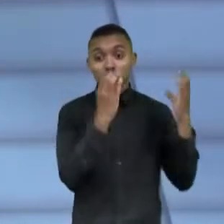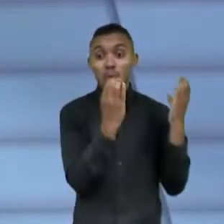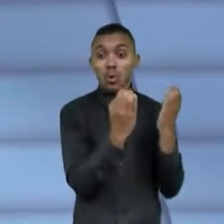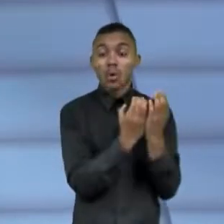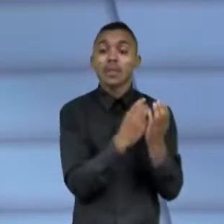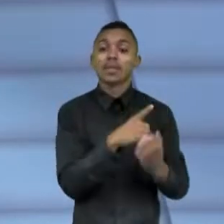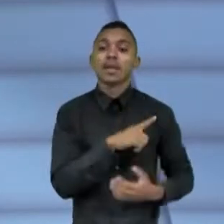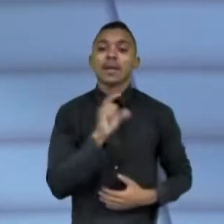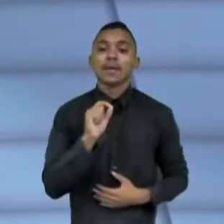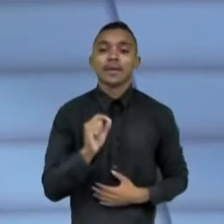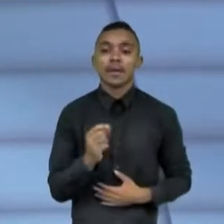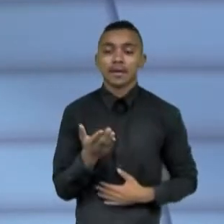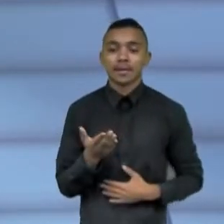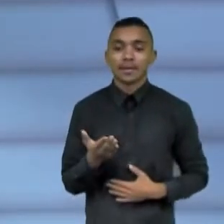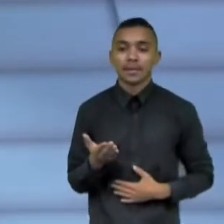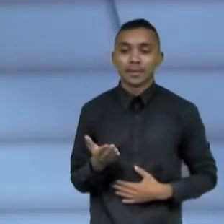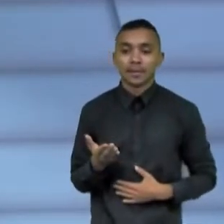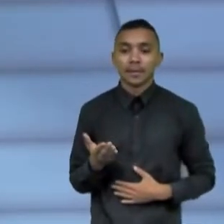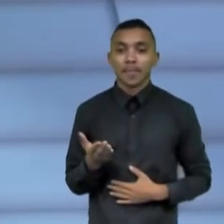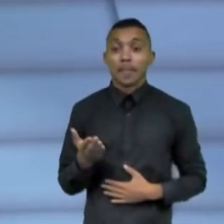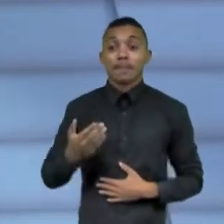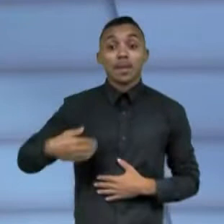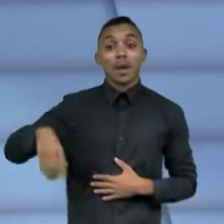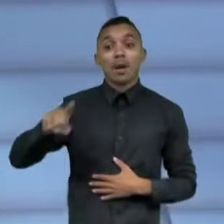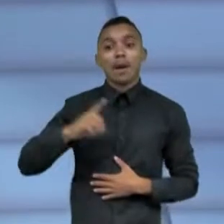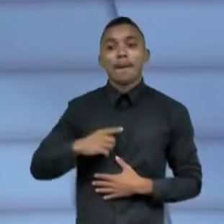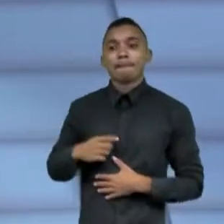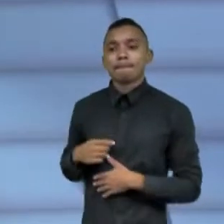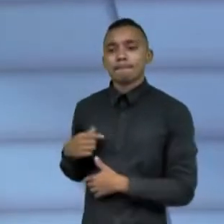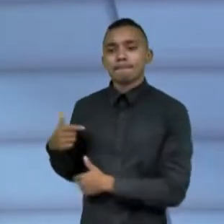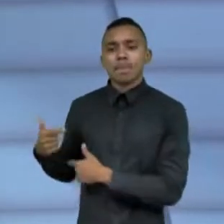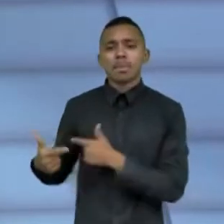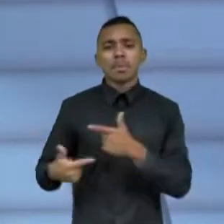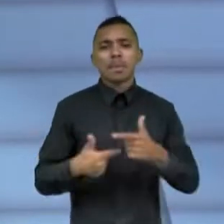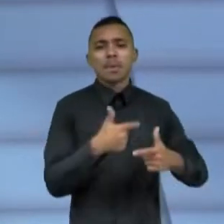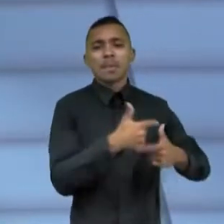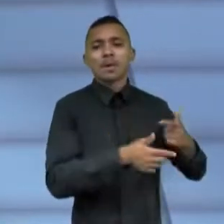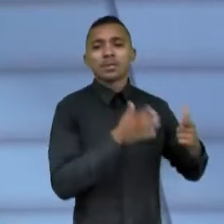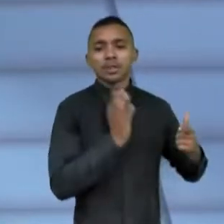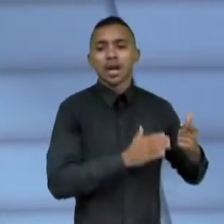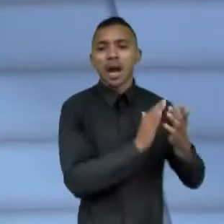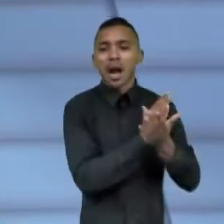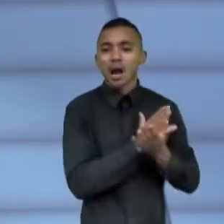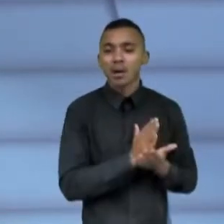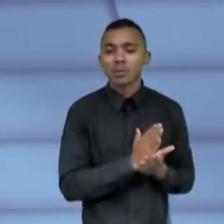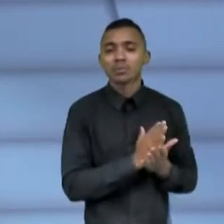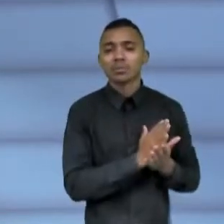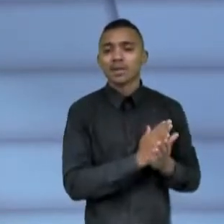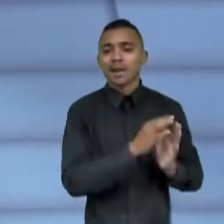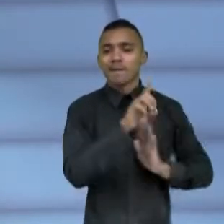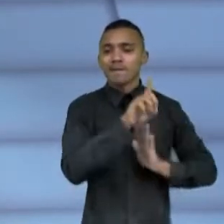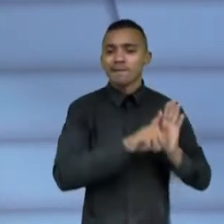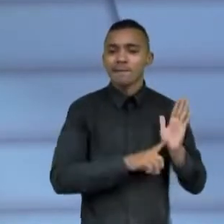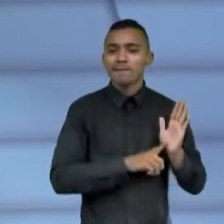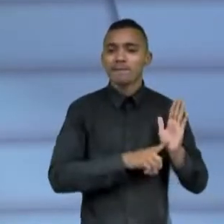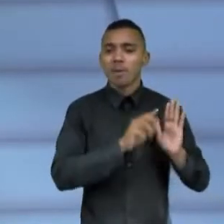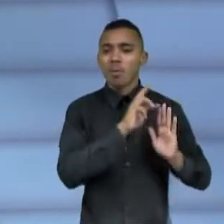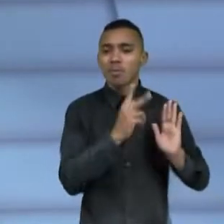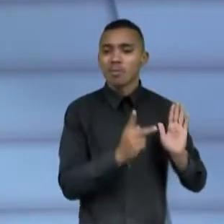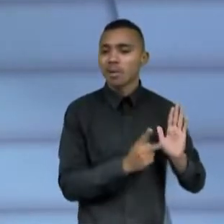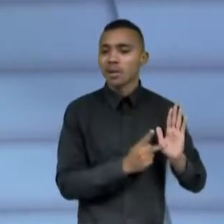Então, uhum, nós também atuamos em conjunto em algumas grandes violações de direitos humanos, né?